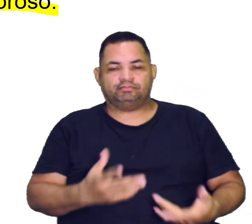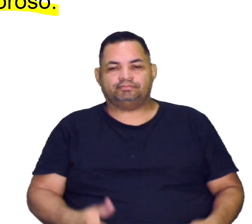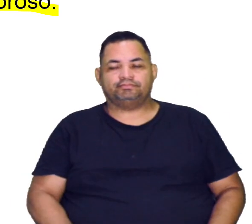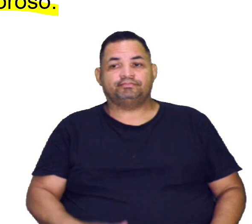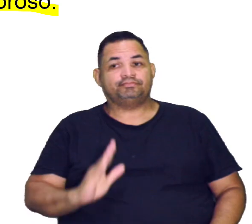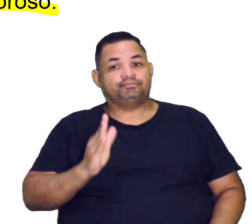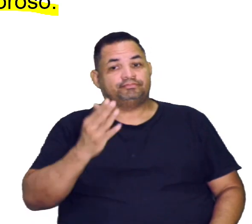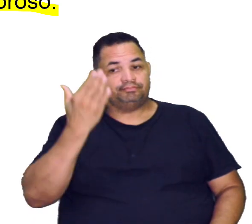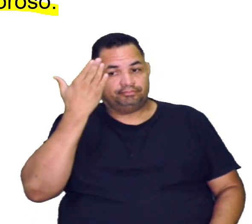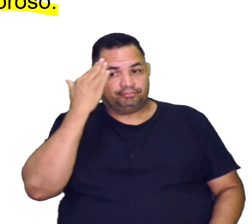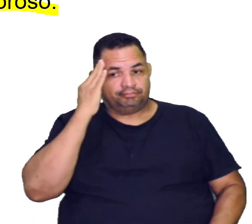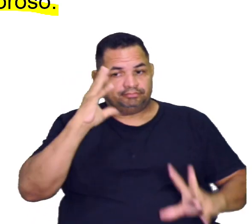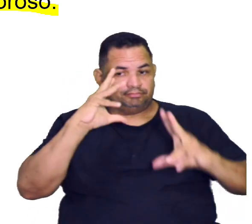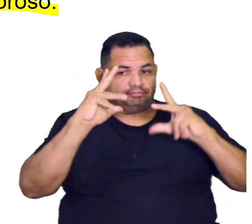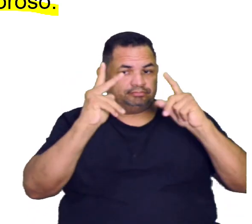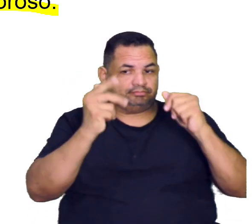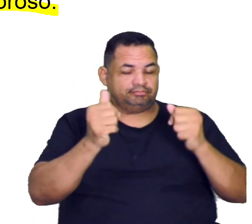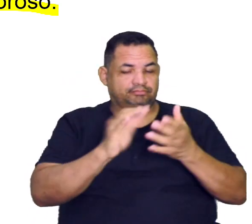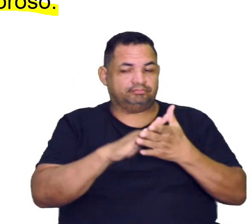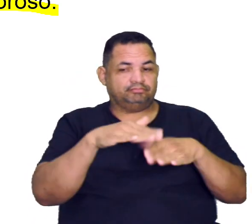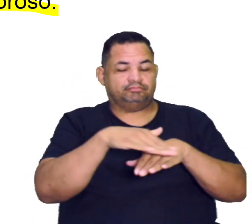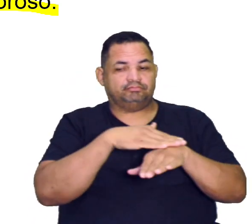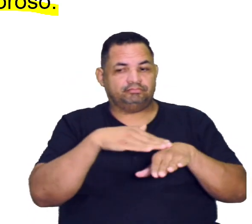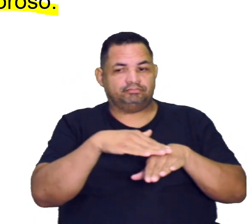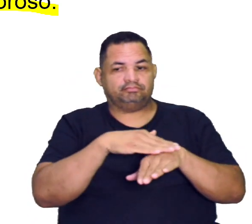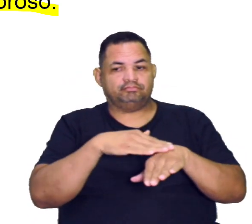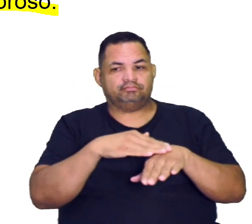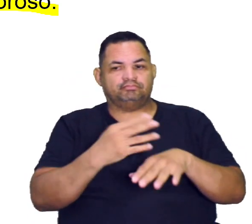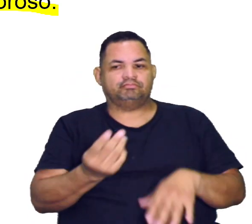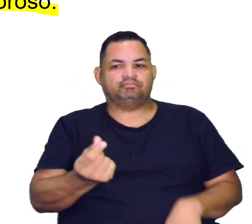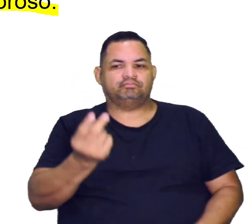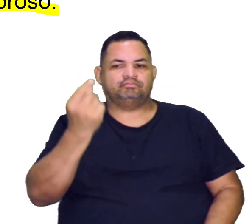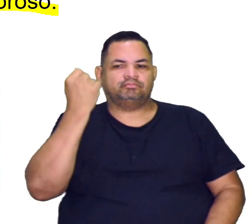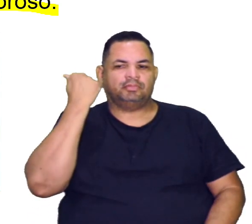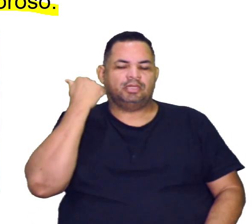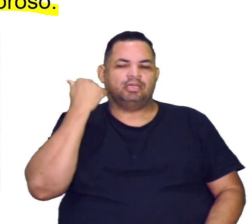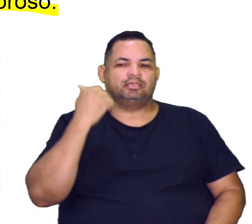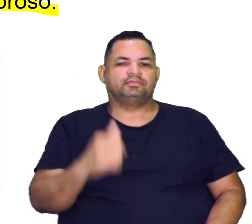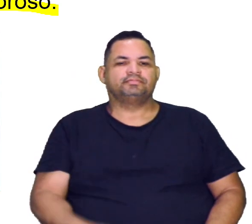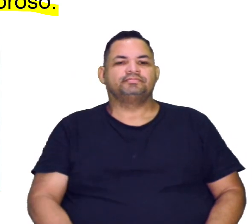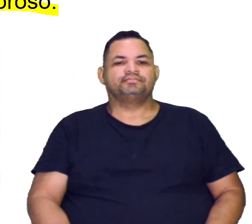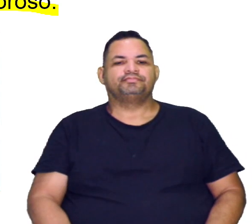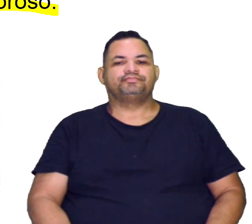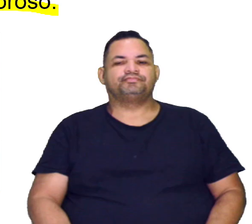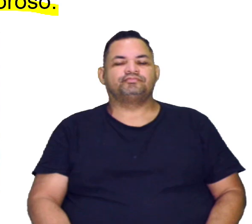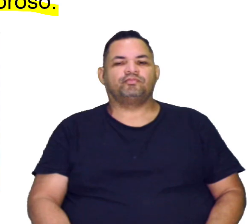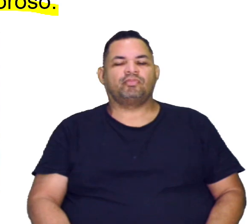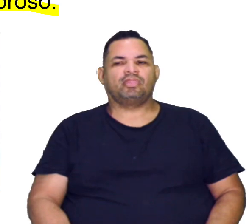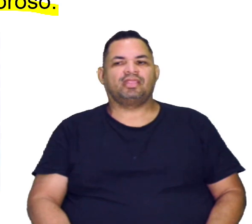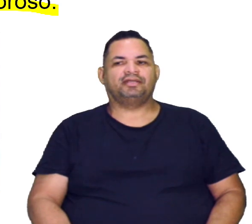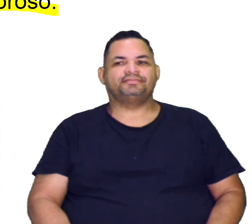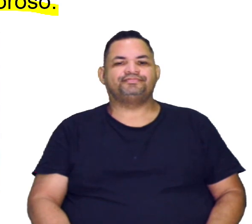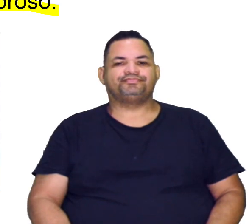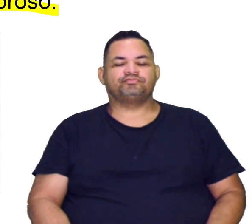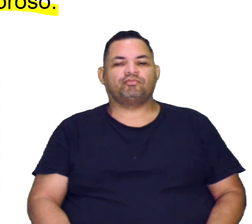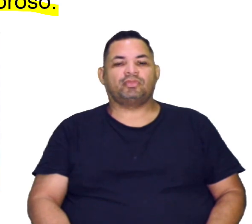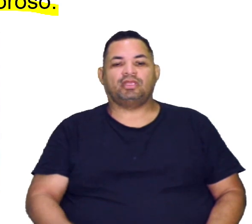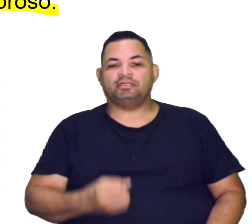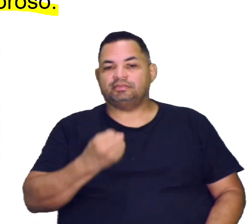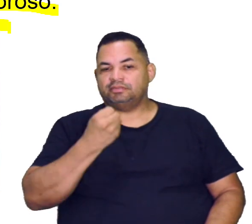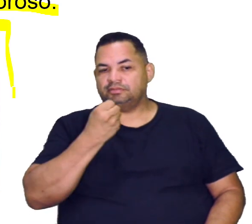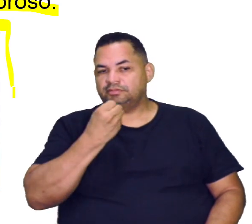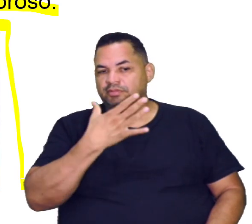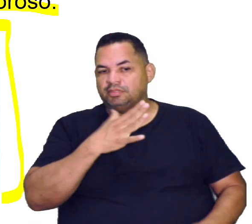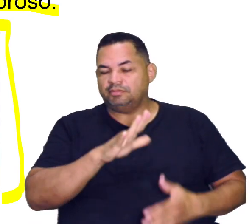já entende tudo isso, né? A gente vem conversando sobre isso desde a primeira aula. E aí um bom